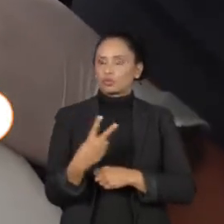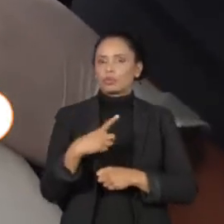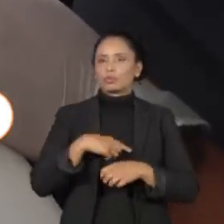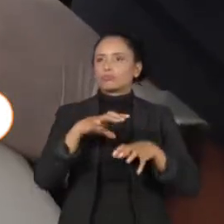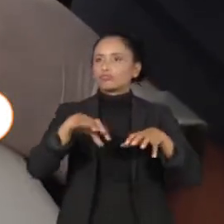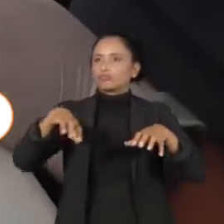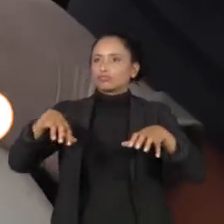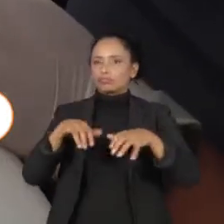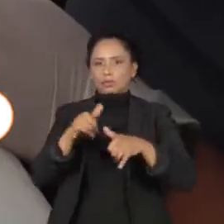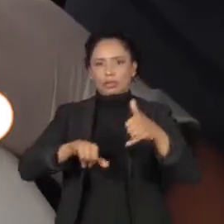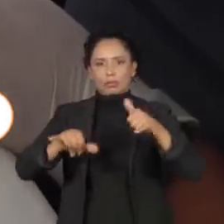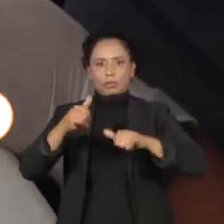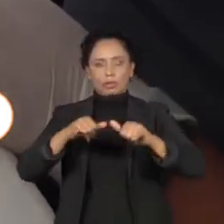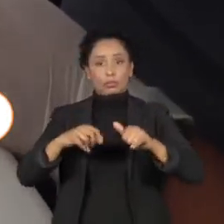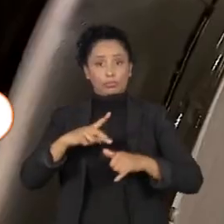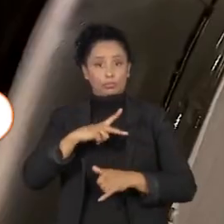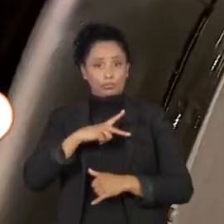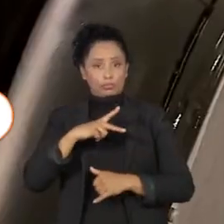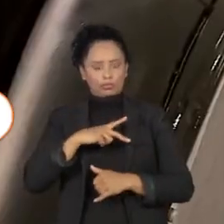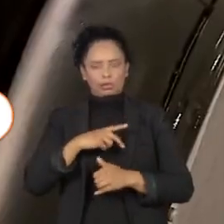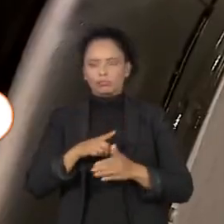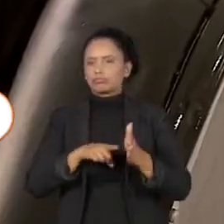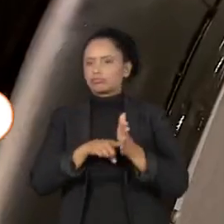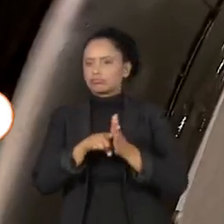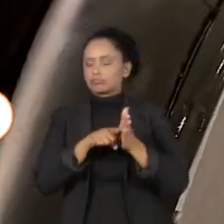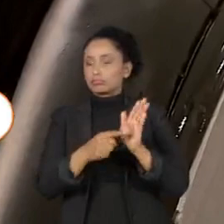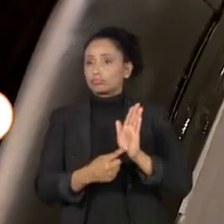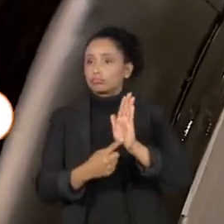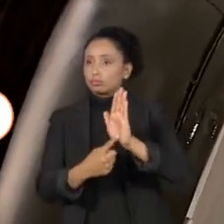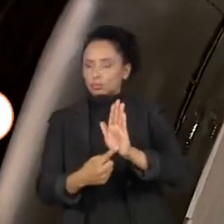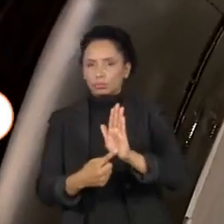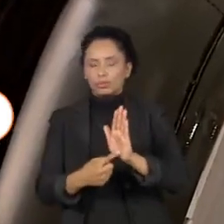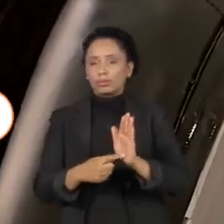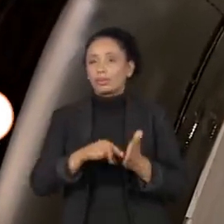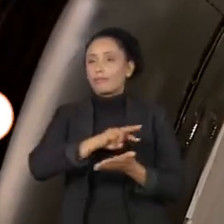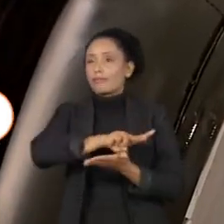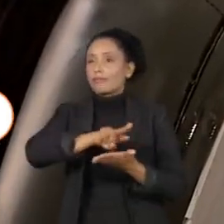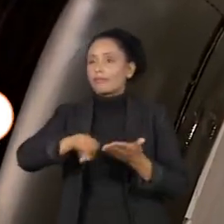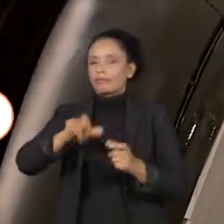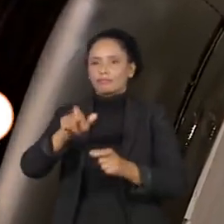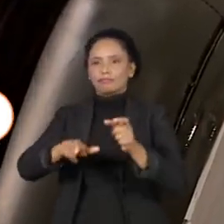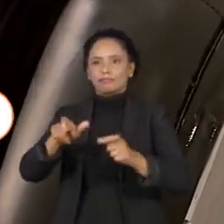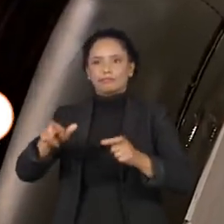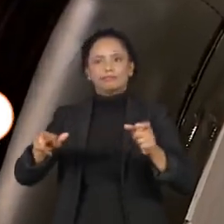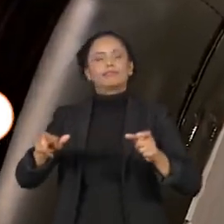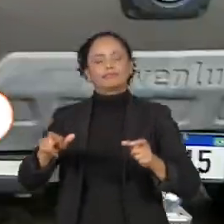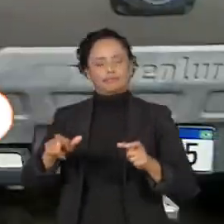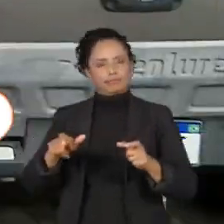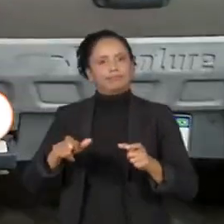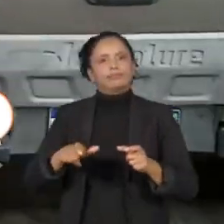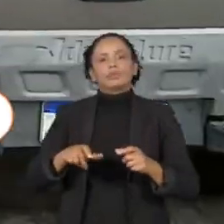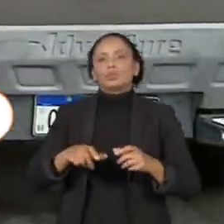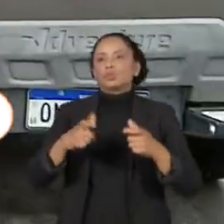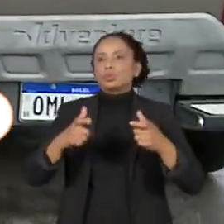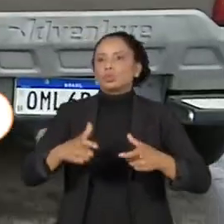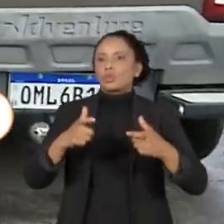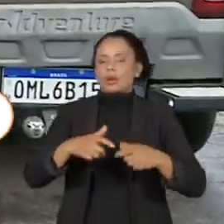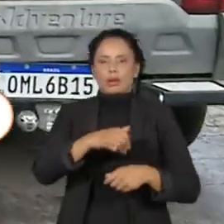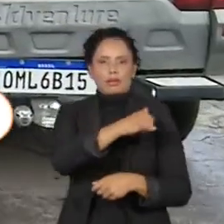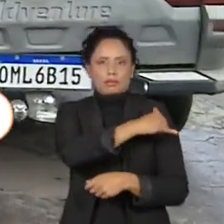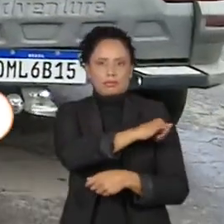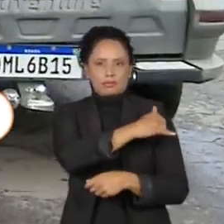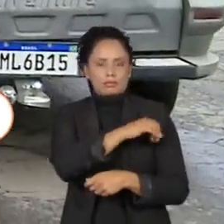um aumento significativo em resultados positivos de testes, especialmente nos estados de Rio de Janeiro, São Paulo